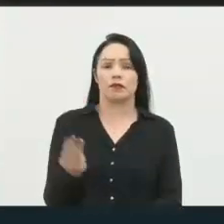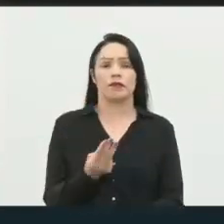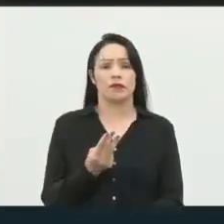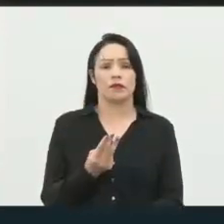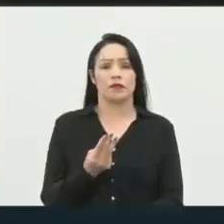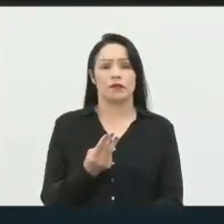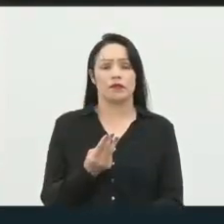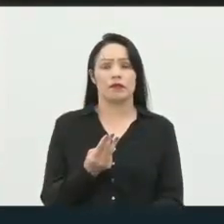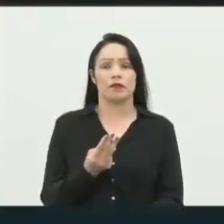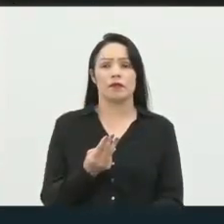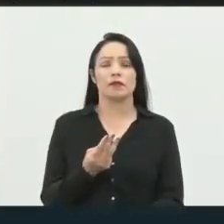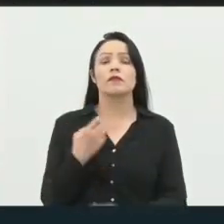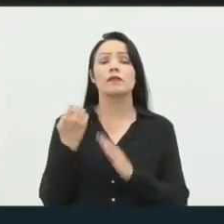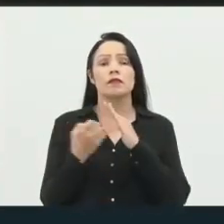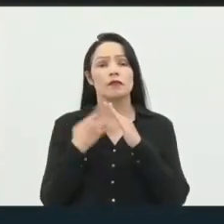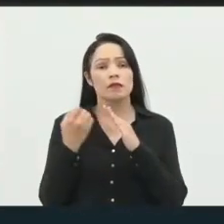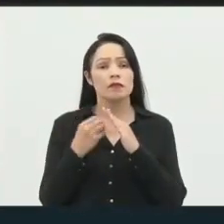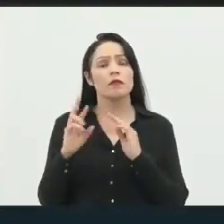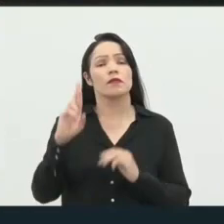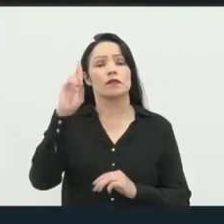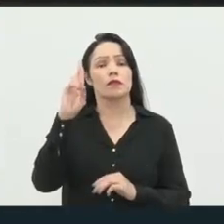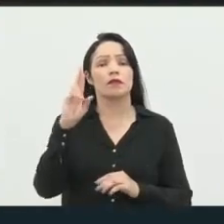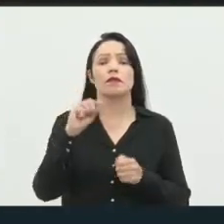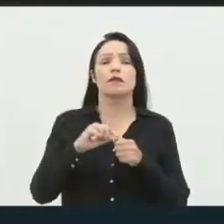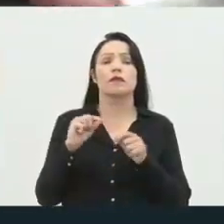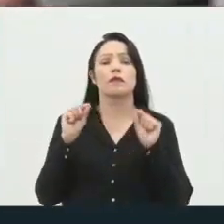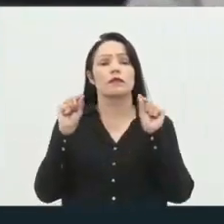a empresa atum fez com os oito milhões